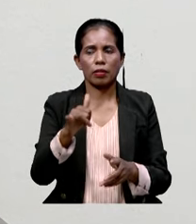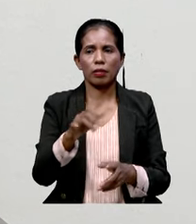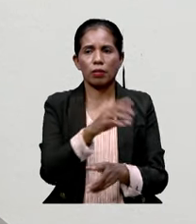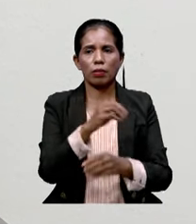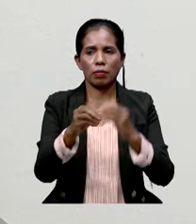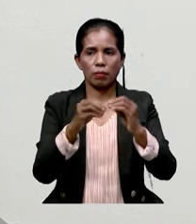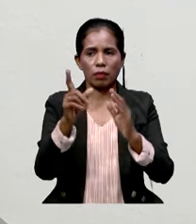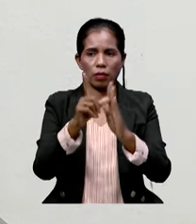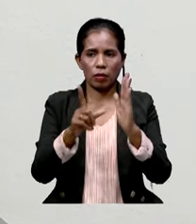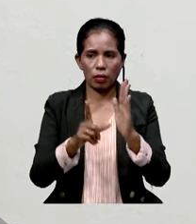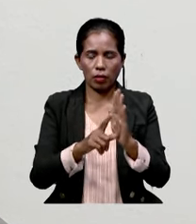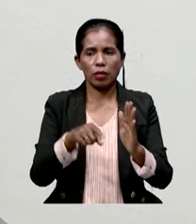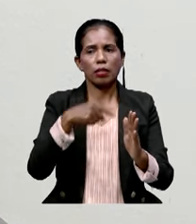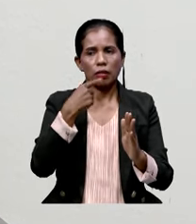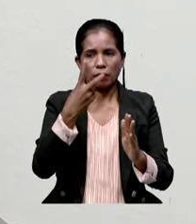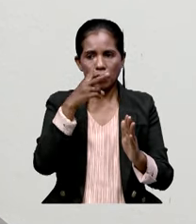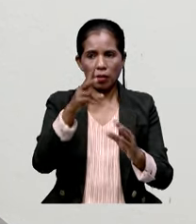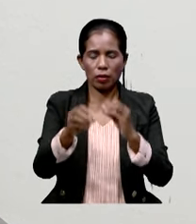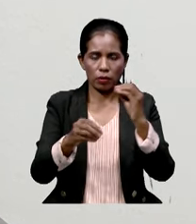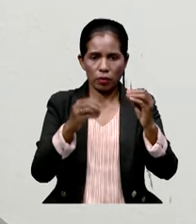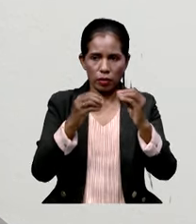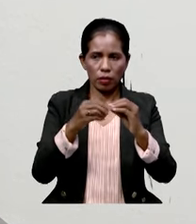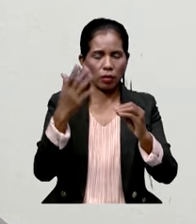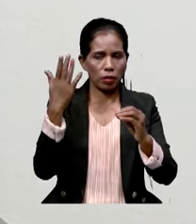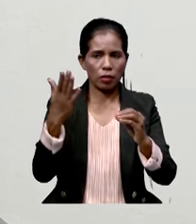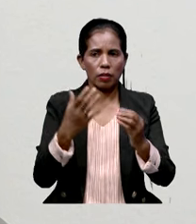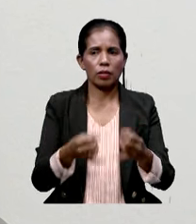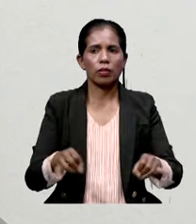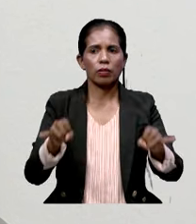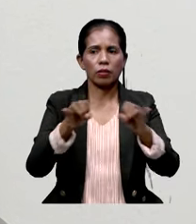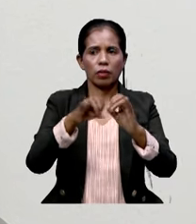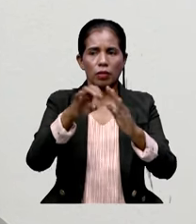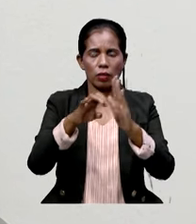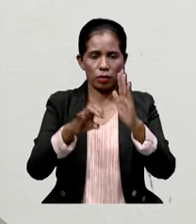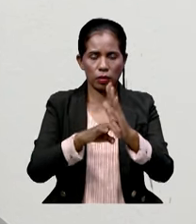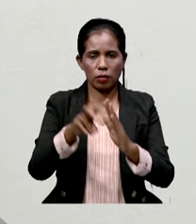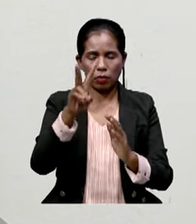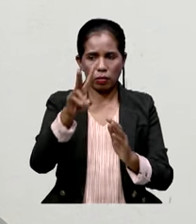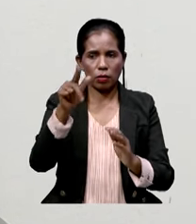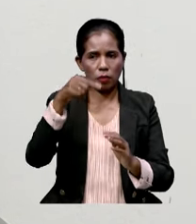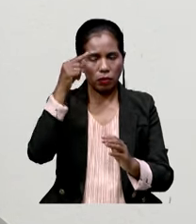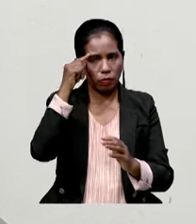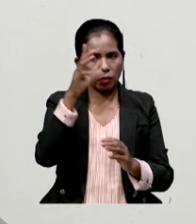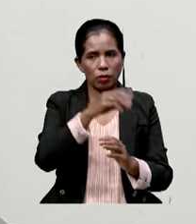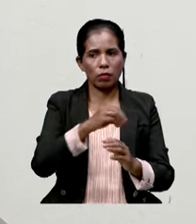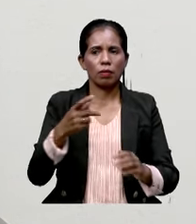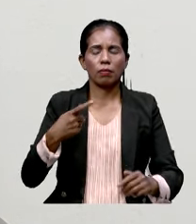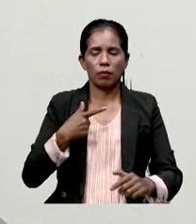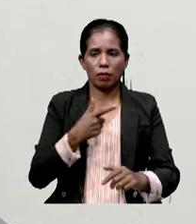legislação ne legislação sema holo conta com certeza ia instituição estado rua governo ou